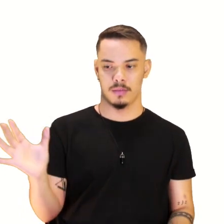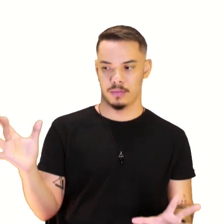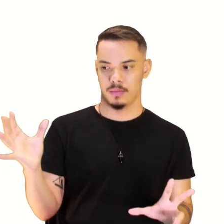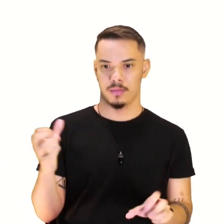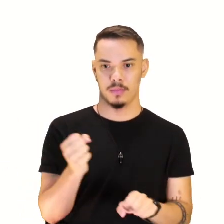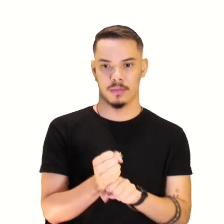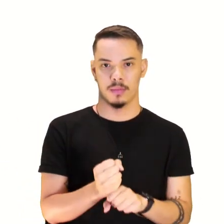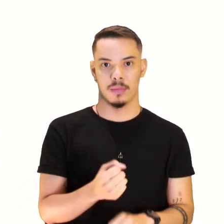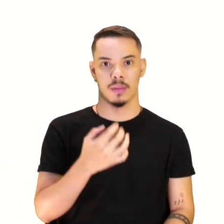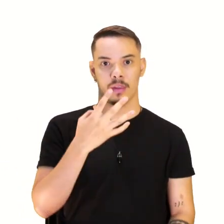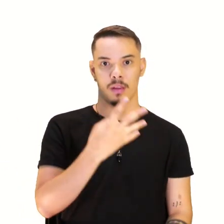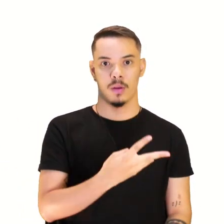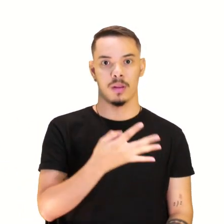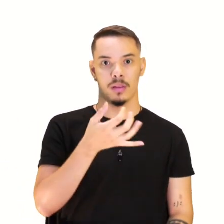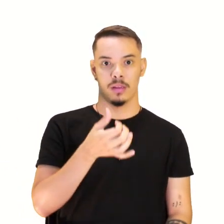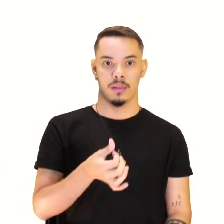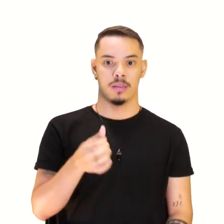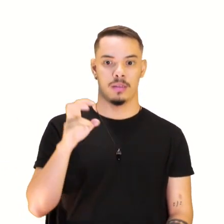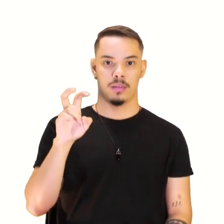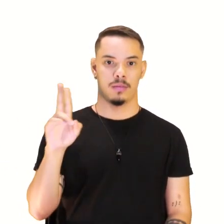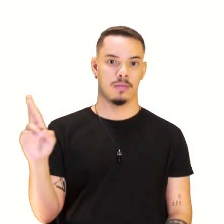total de